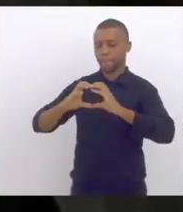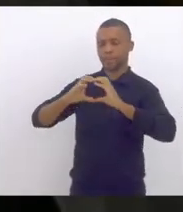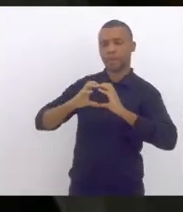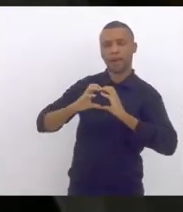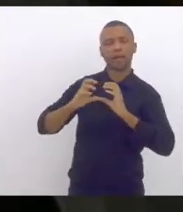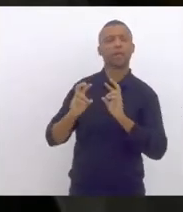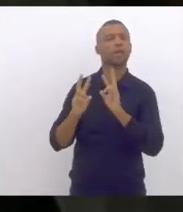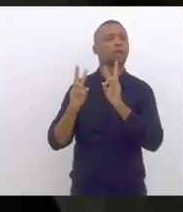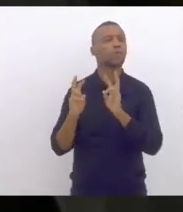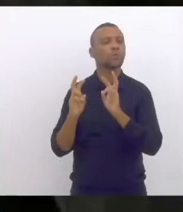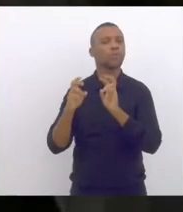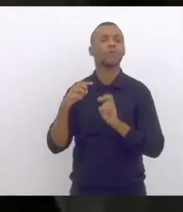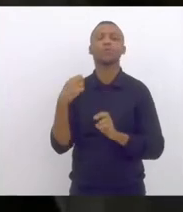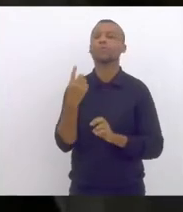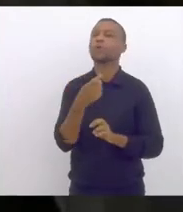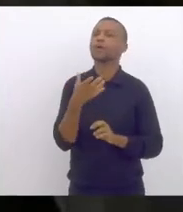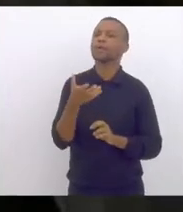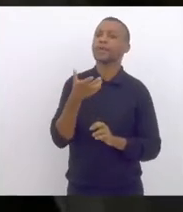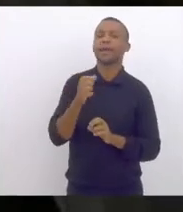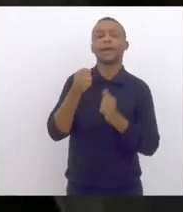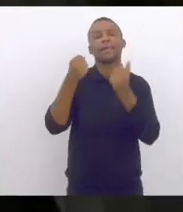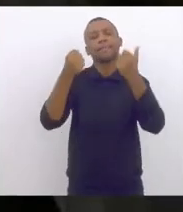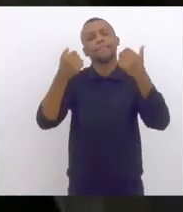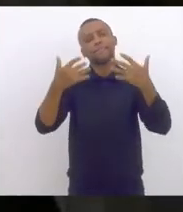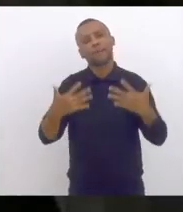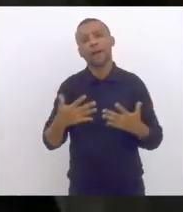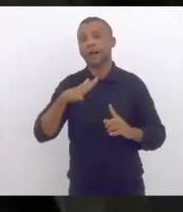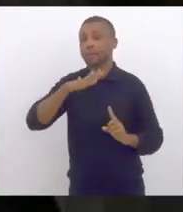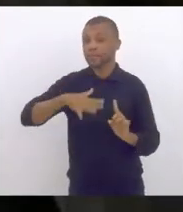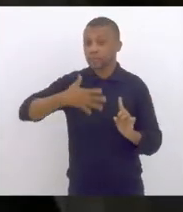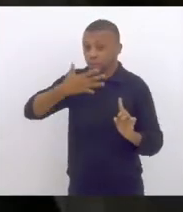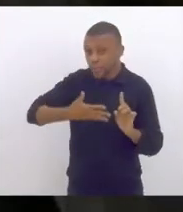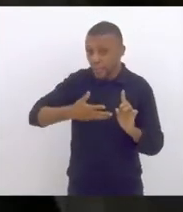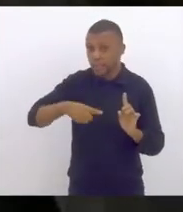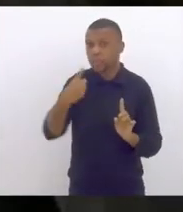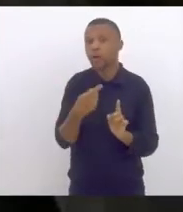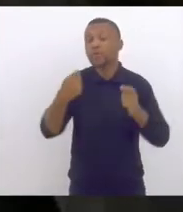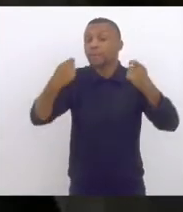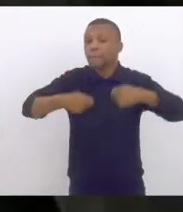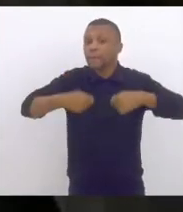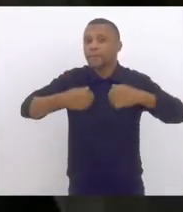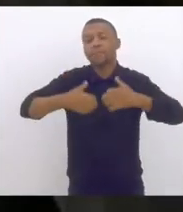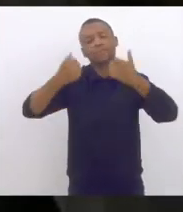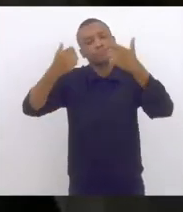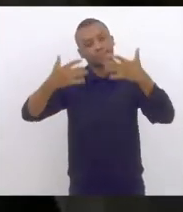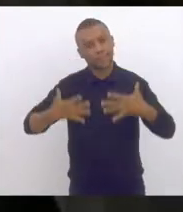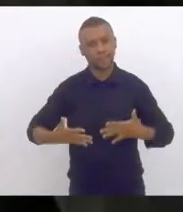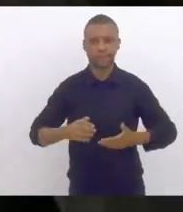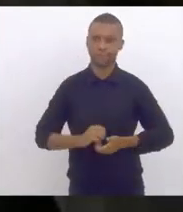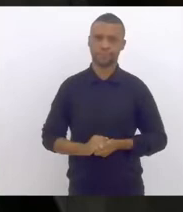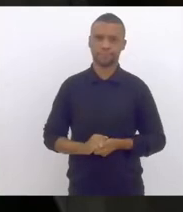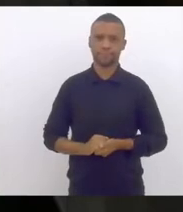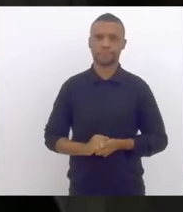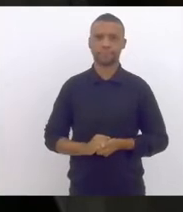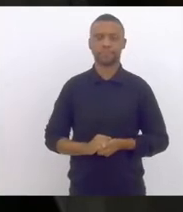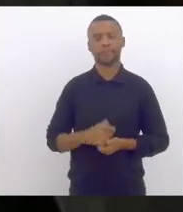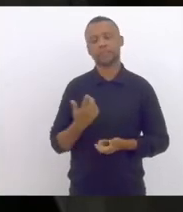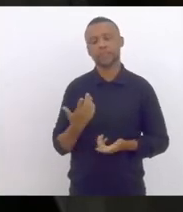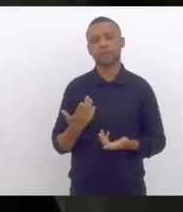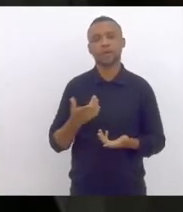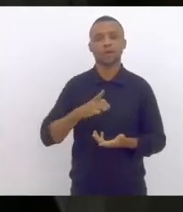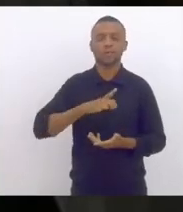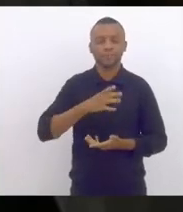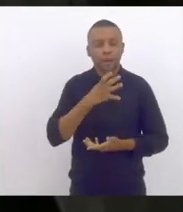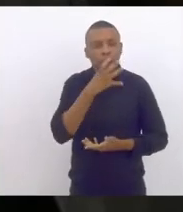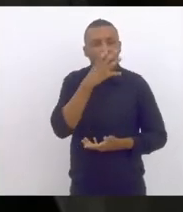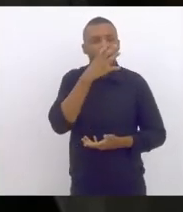quais a gente quer falar, homenagens sobre as quais a gente quer falar. Eu também tenho, antes de mais nada, um apreço muito